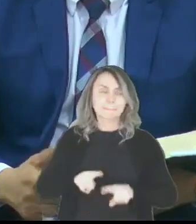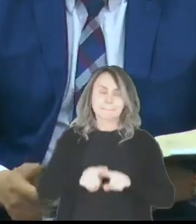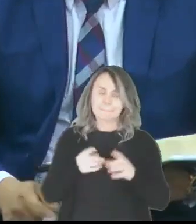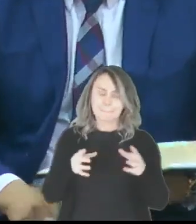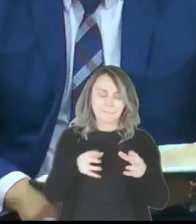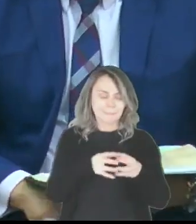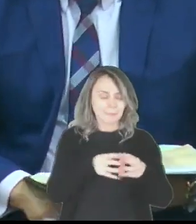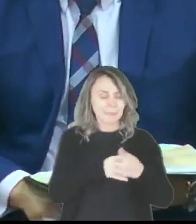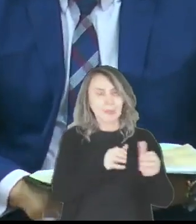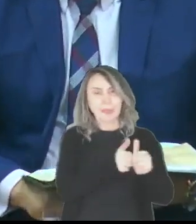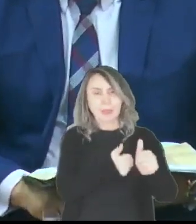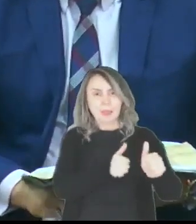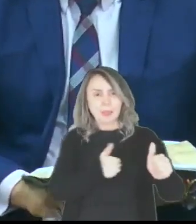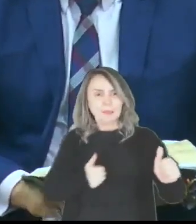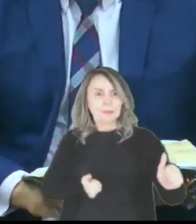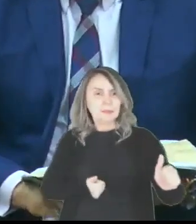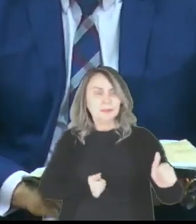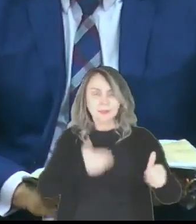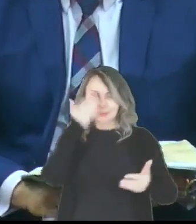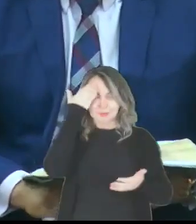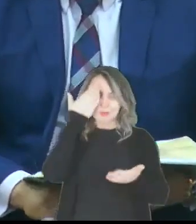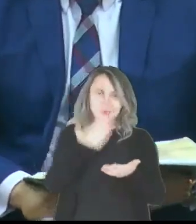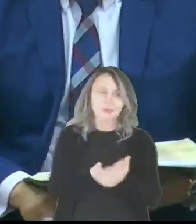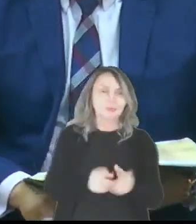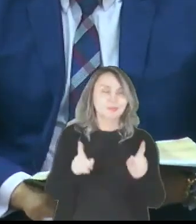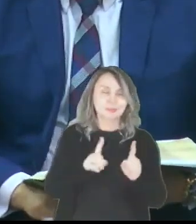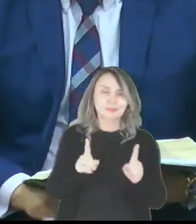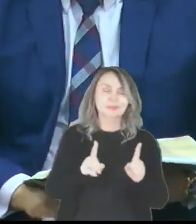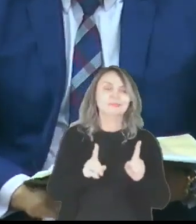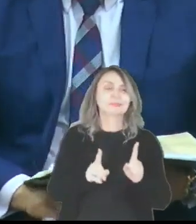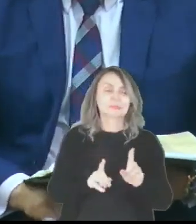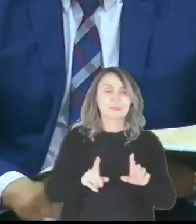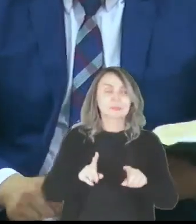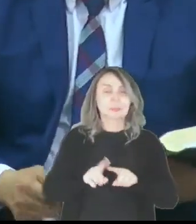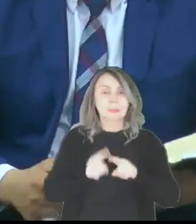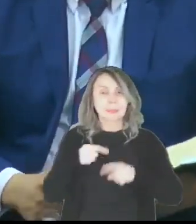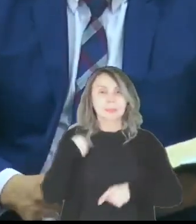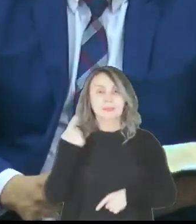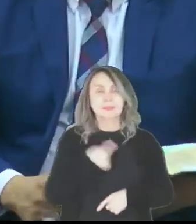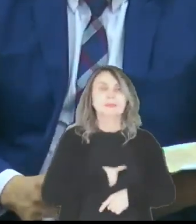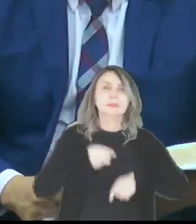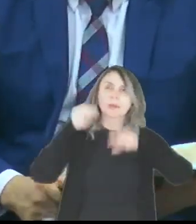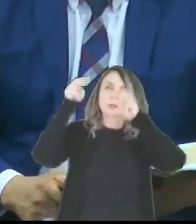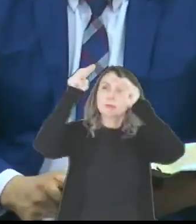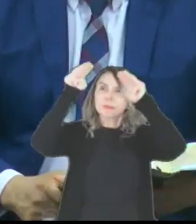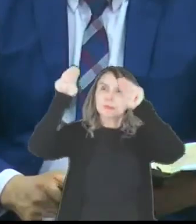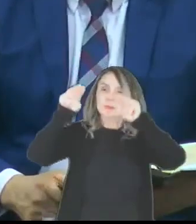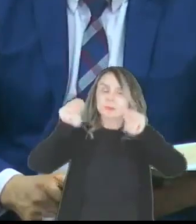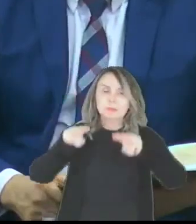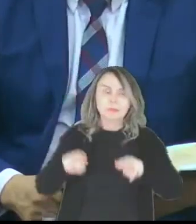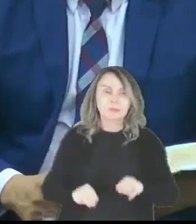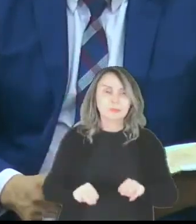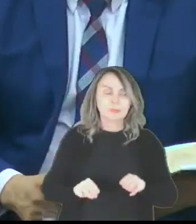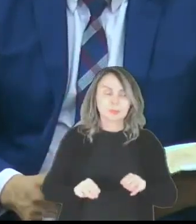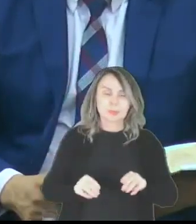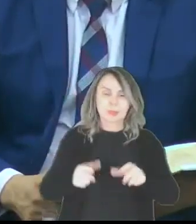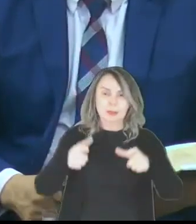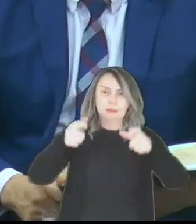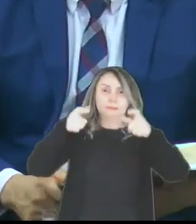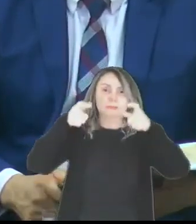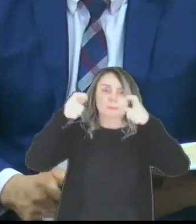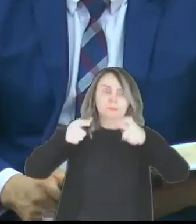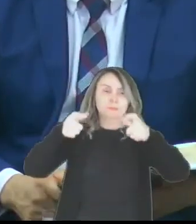uma afronta. Mas o nosso maná, ele não veio grande, ele teve que se fazer miúdo.